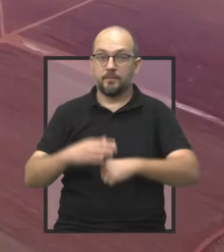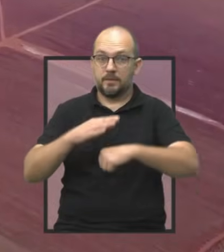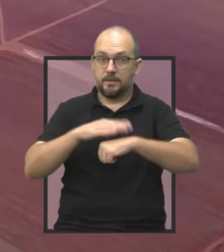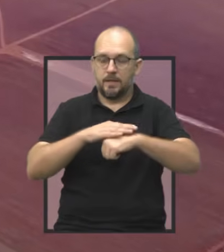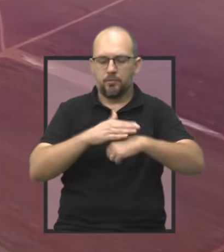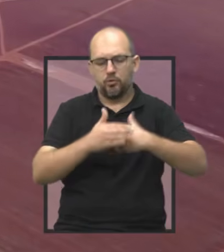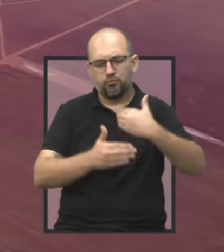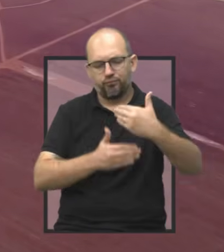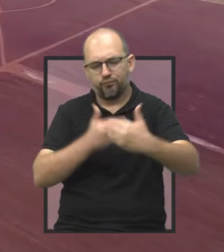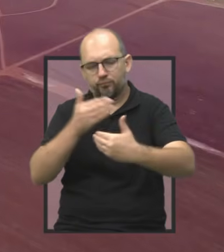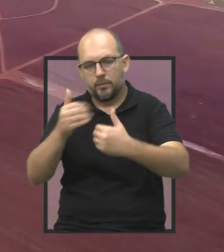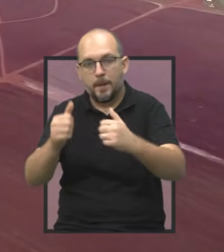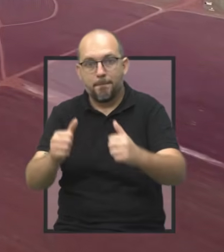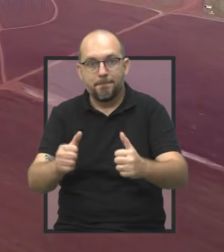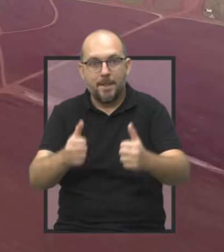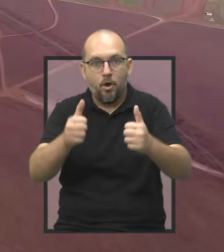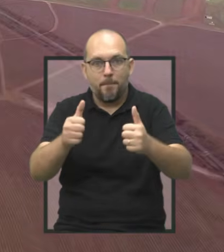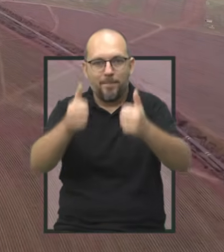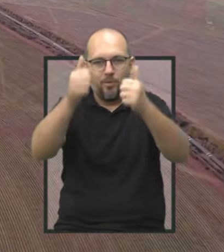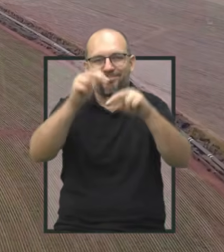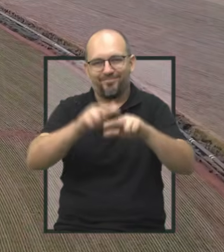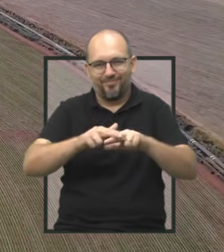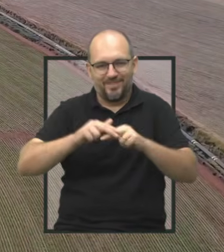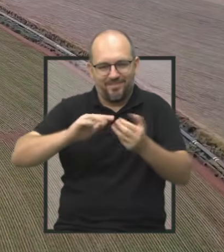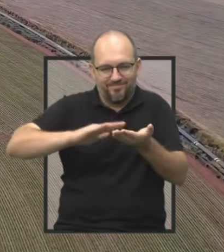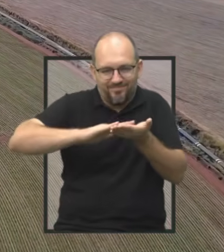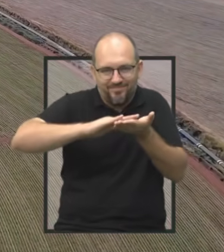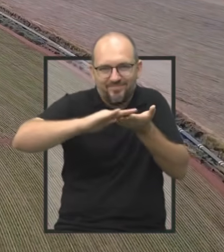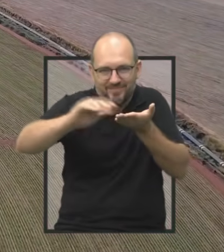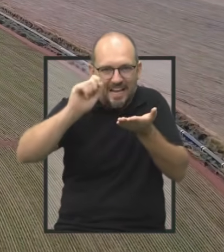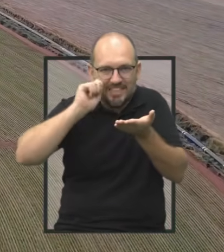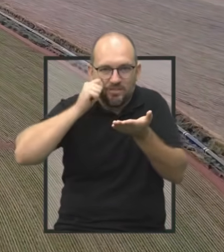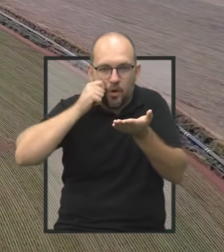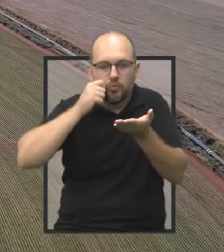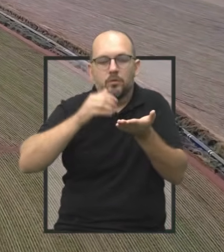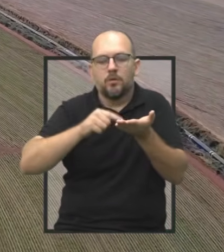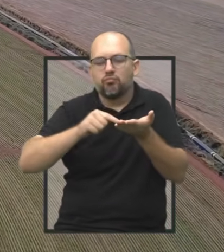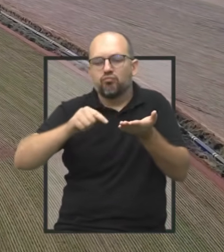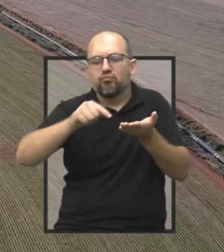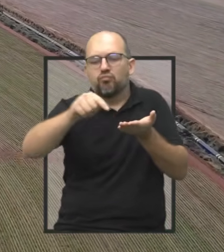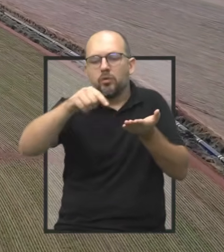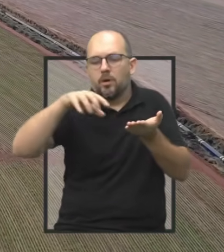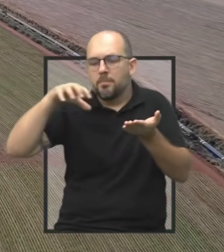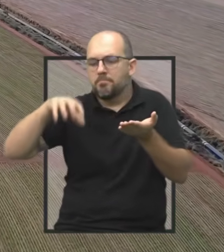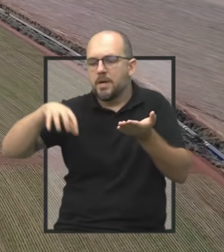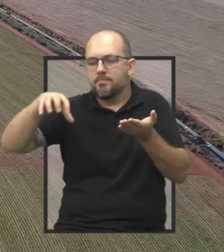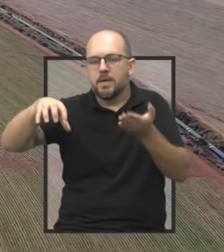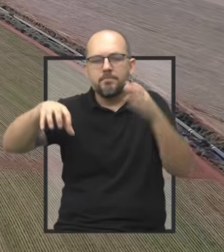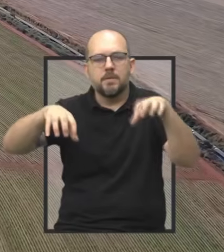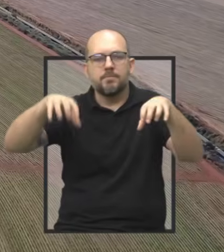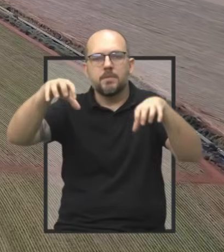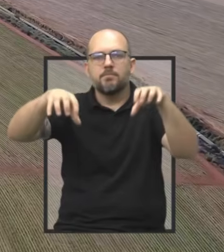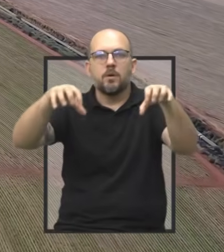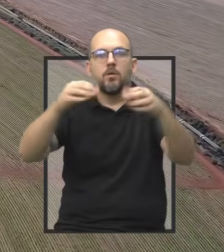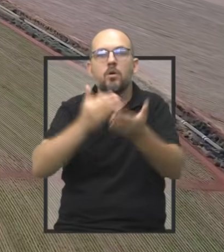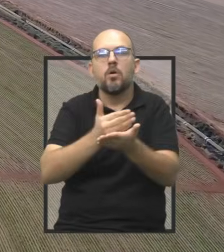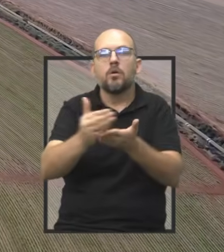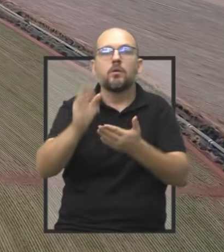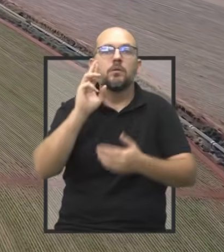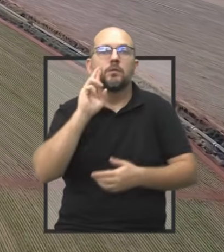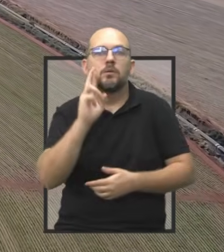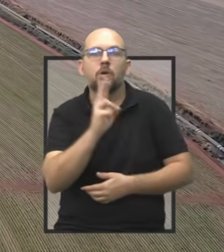Com o tempo e as melhorias trazidas pelo asfalto, o entorno da vicinal tem virado uma espécie de